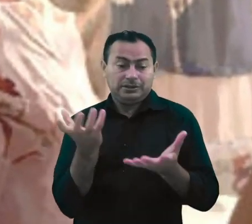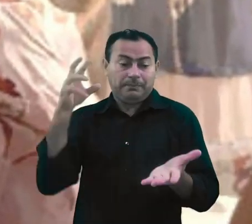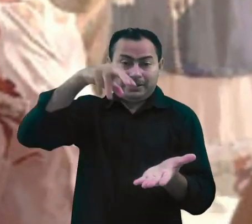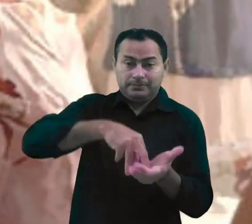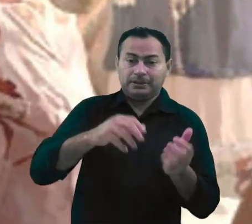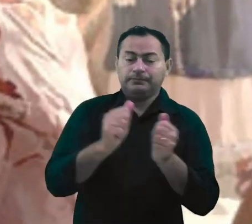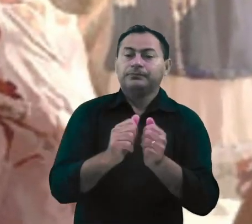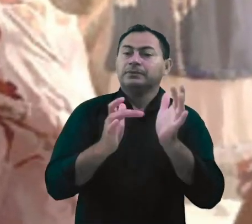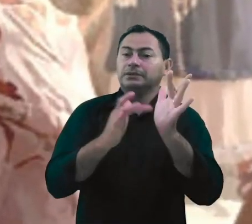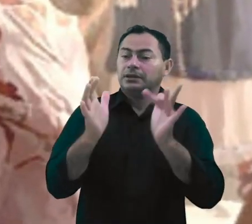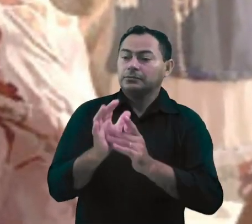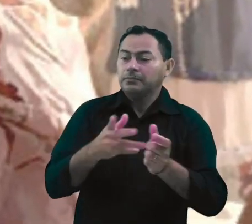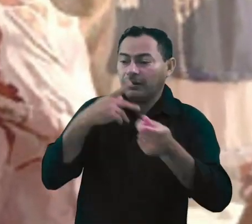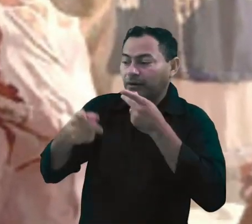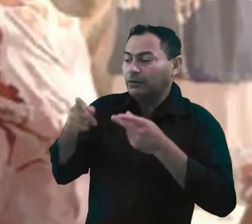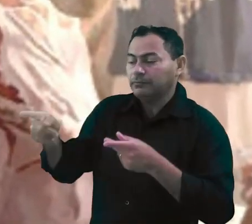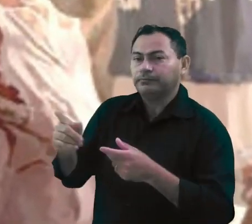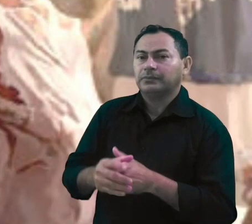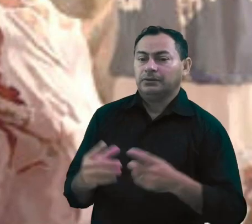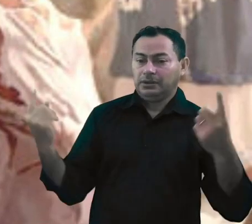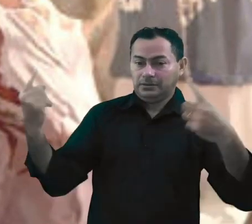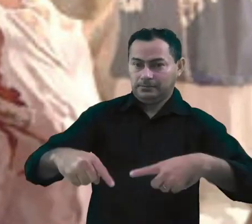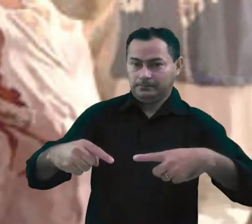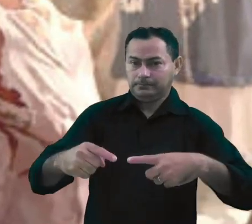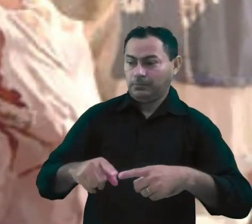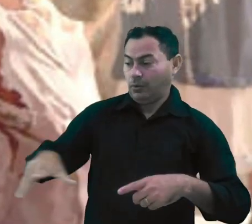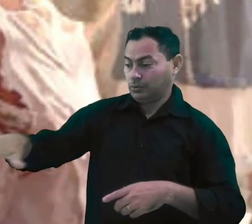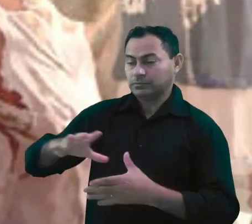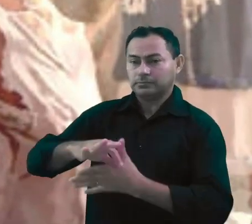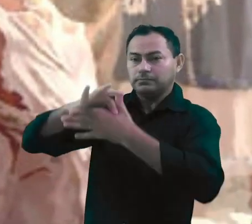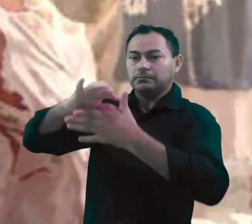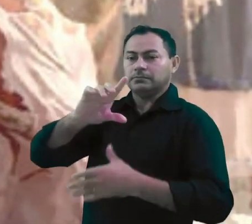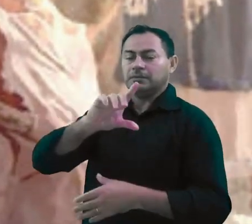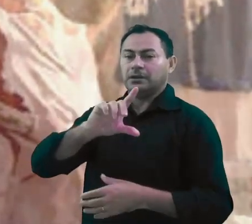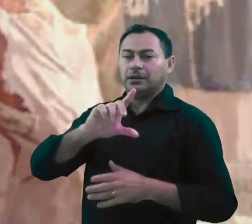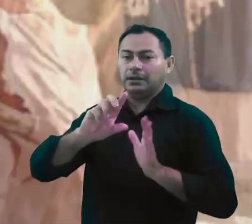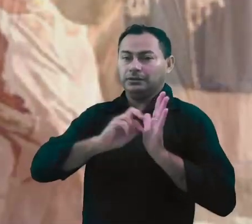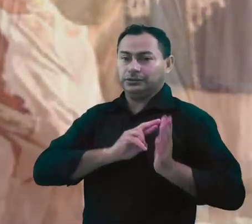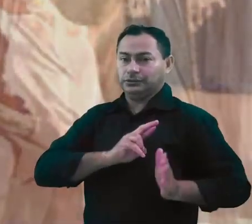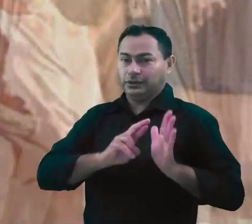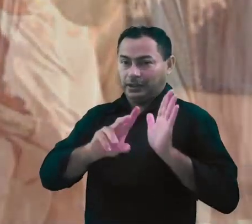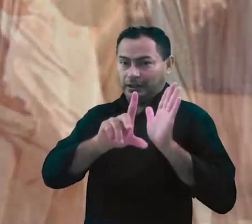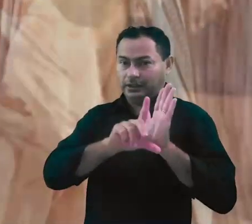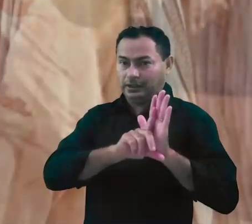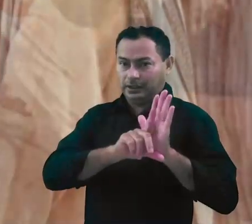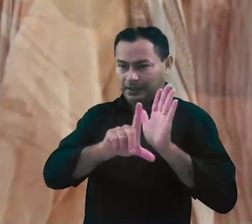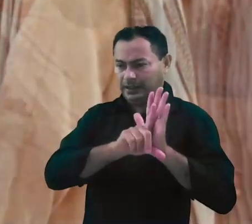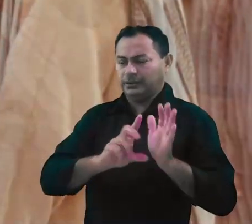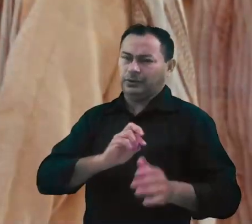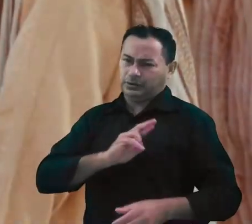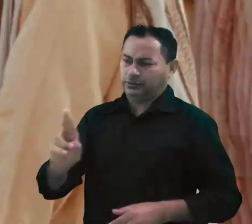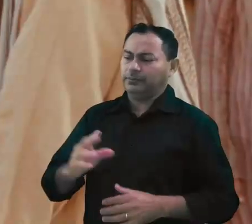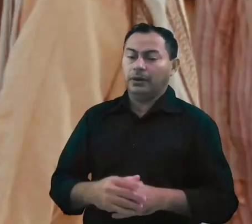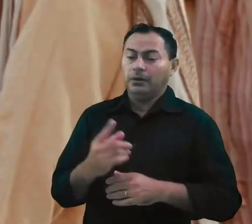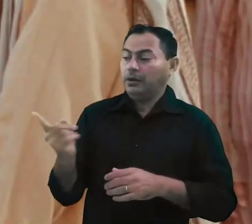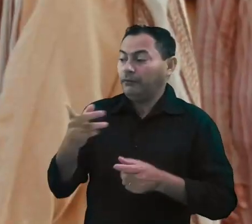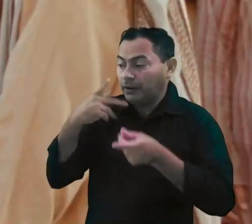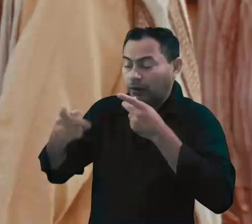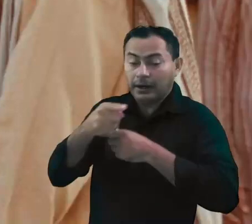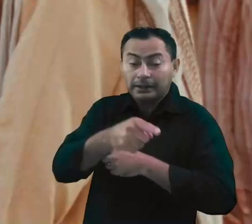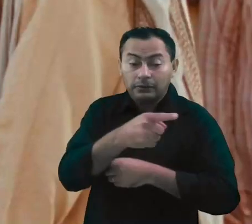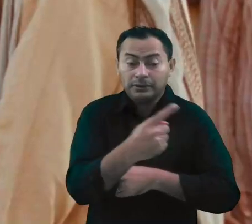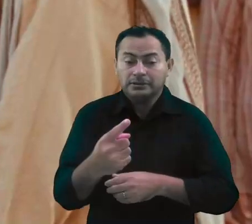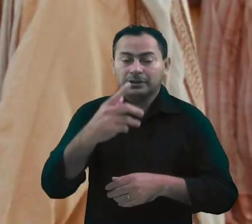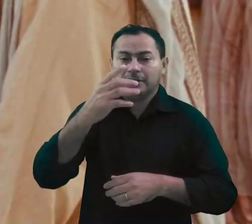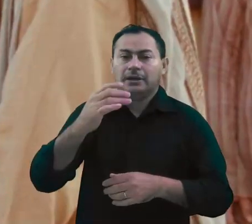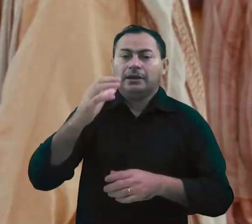estava acontecendo, Jesus lançou para eles o seguinte desafio: prestem atenção, cada vez que um desses perdidos